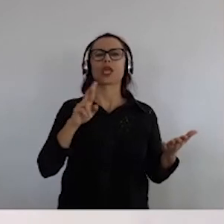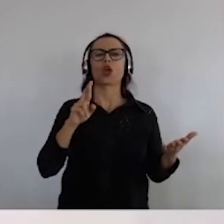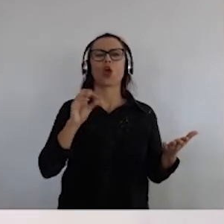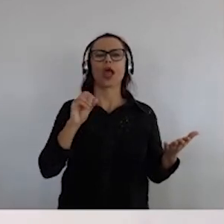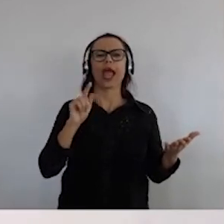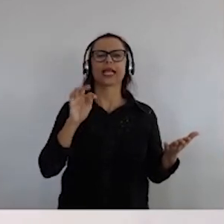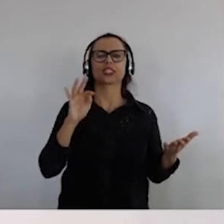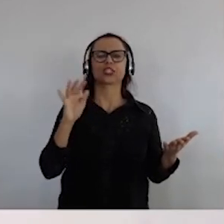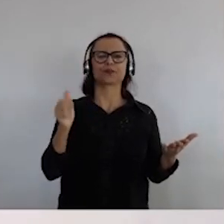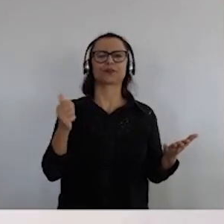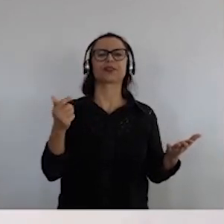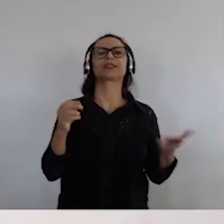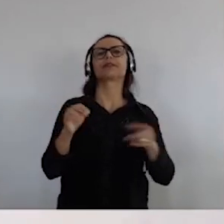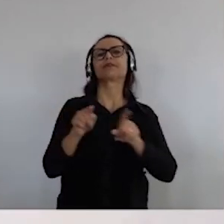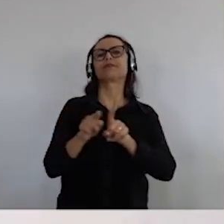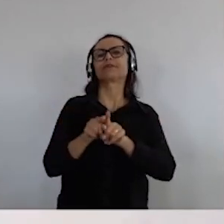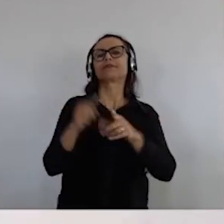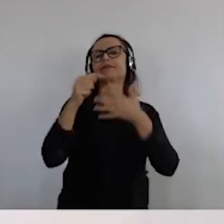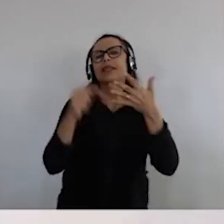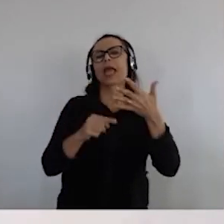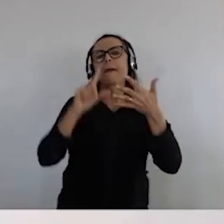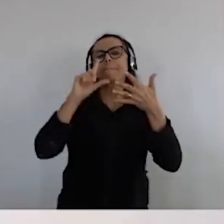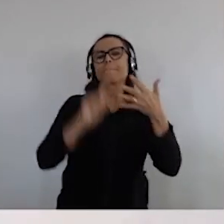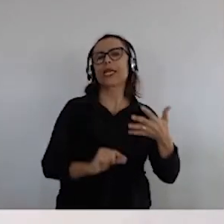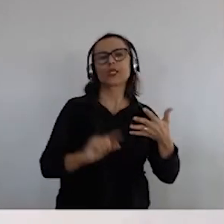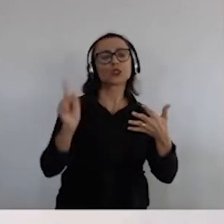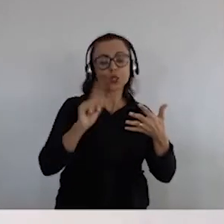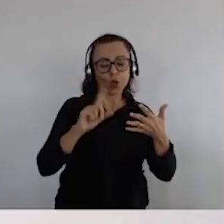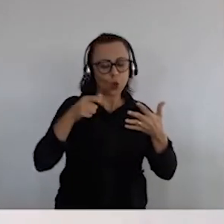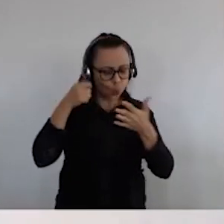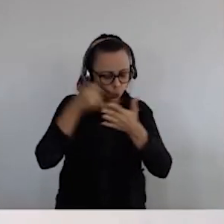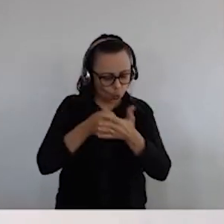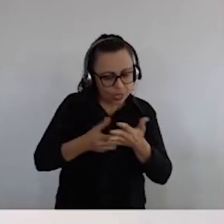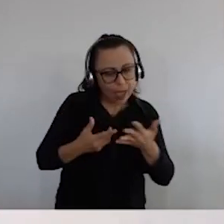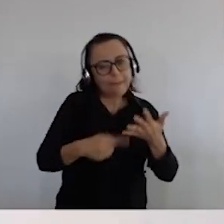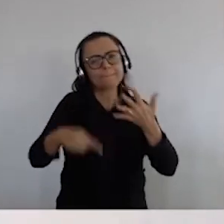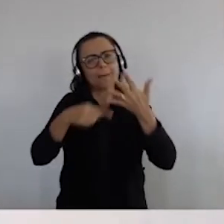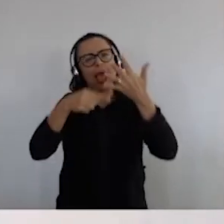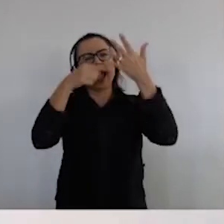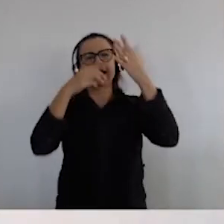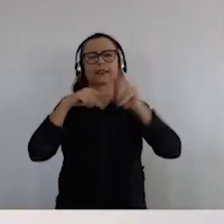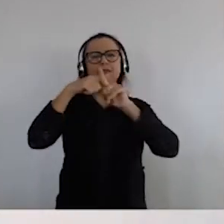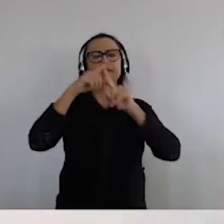prerrogativa a menos é o nosso lema. Muito obrigado e até uma próxima.